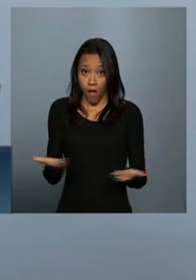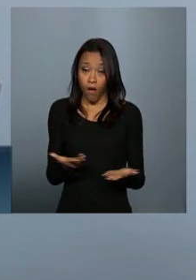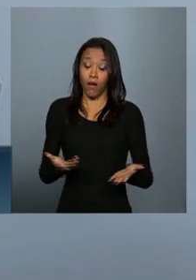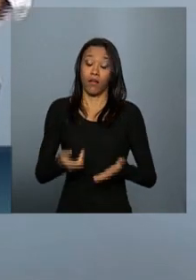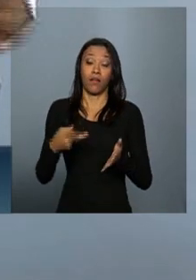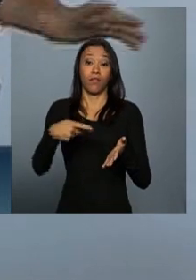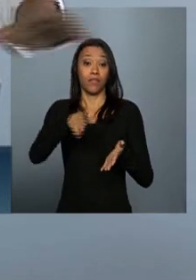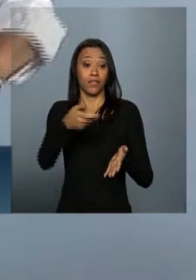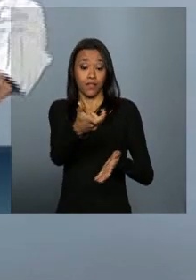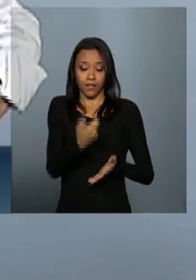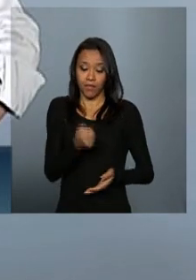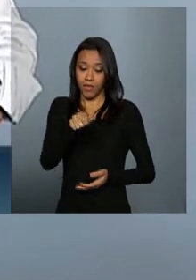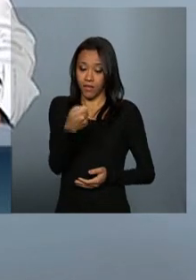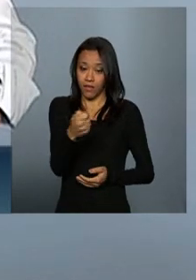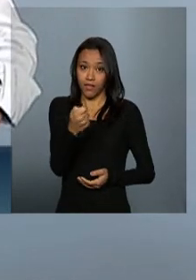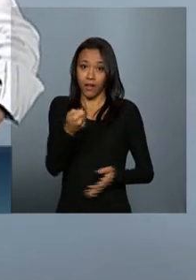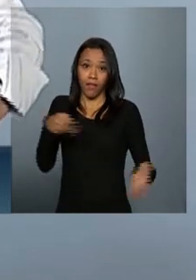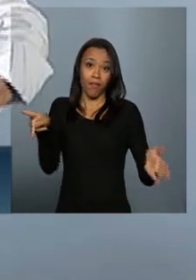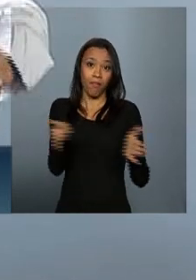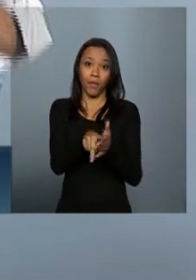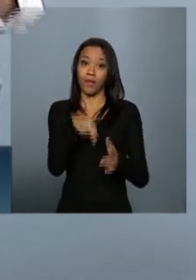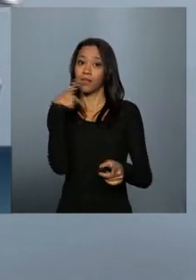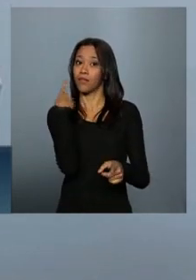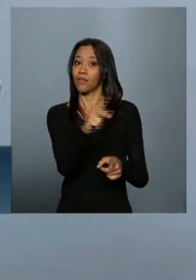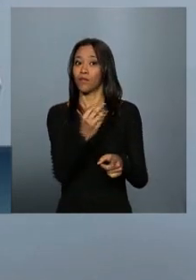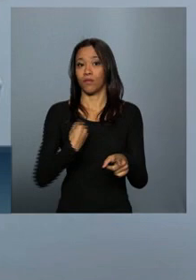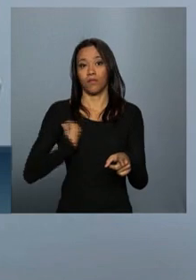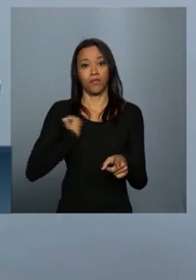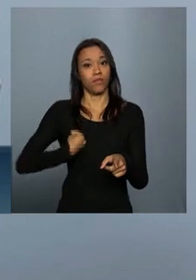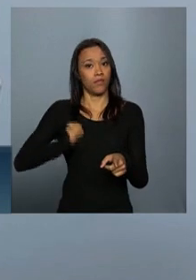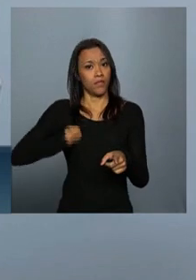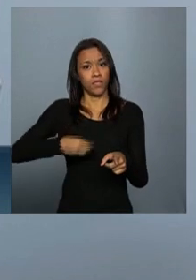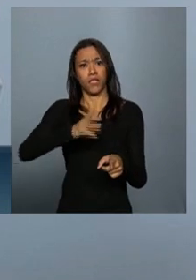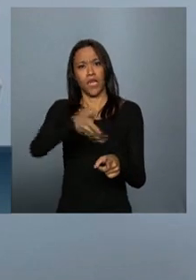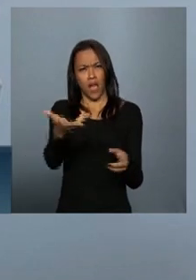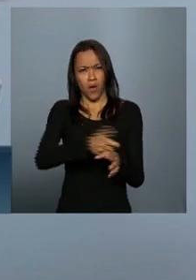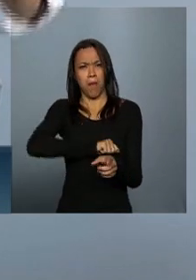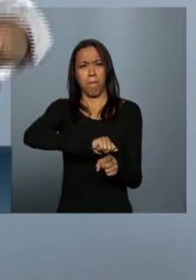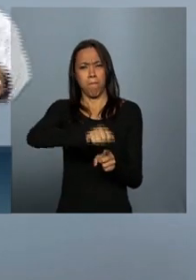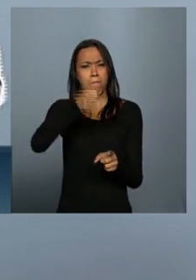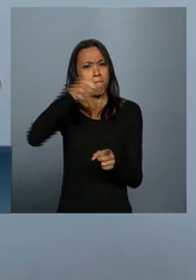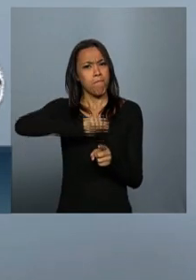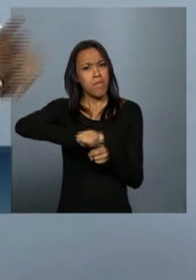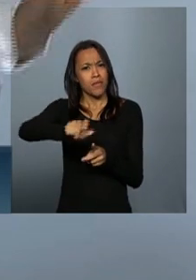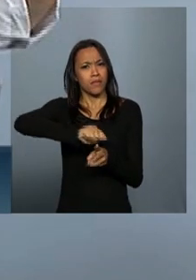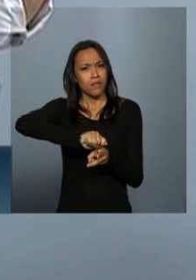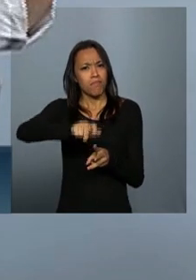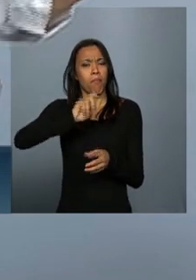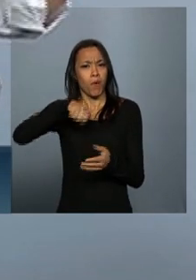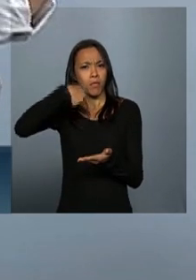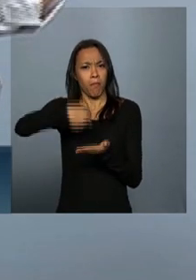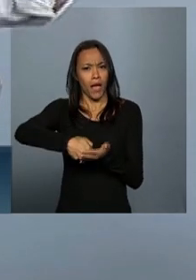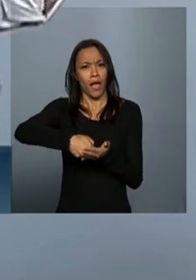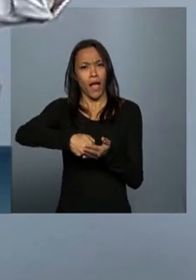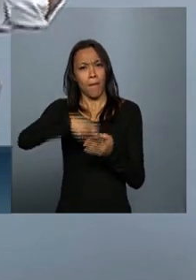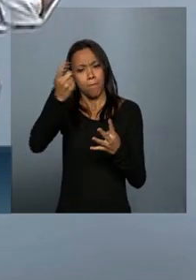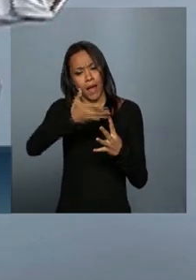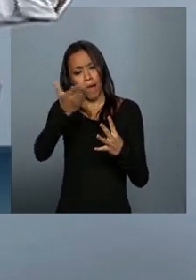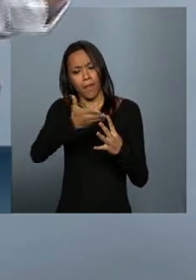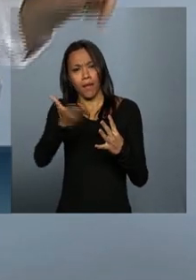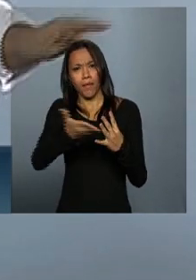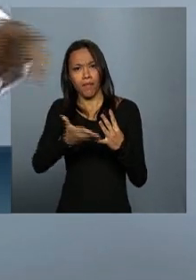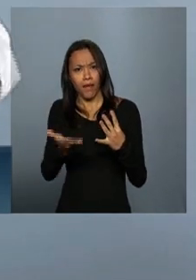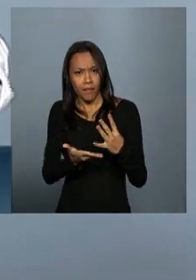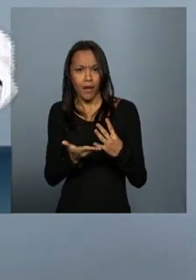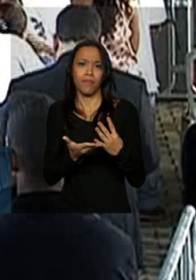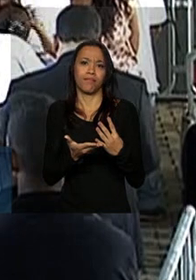de vocês para o resto da vida, com uma prestação que vocês podem pagar. E a presidenta sempre faz um alerta, ela